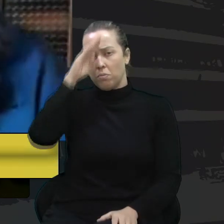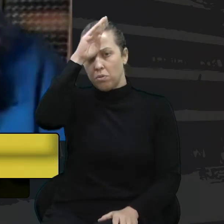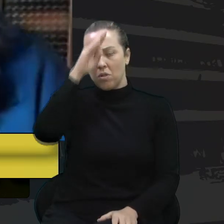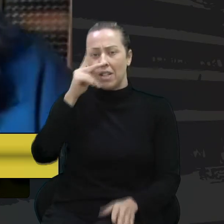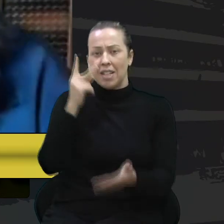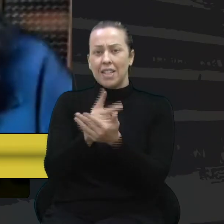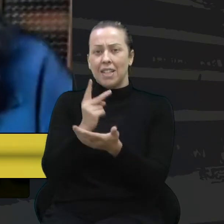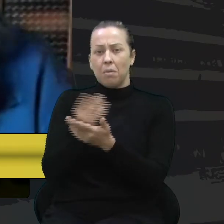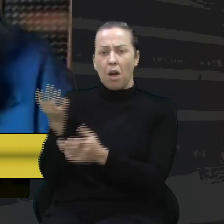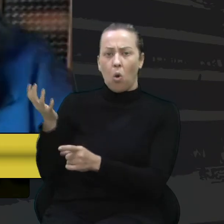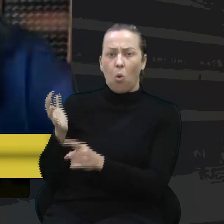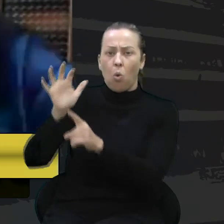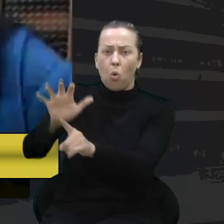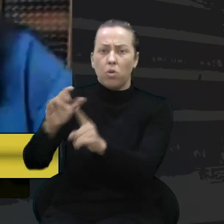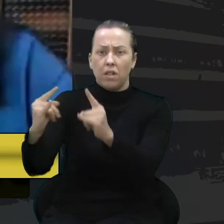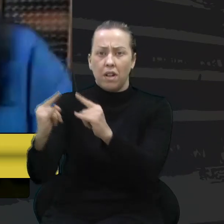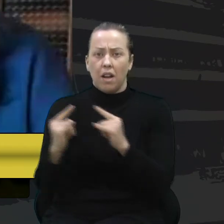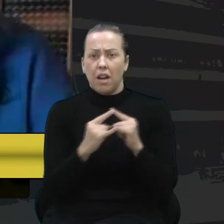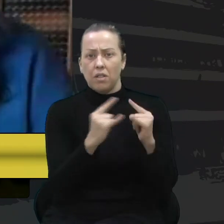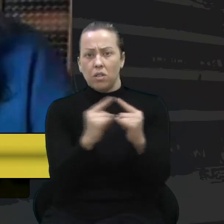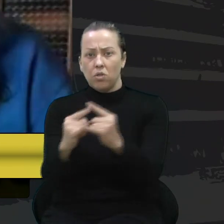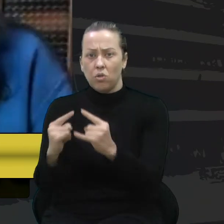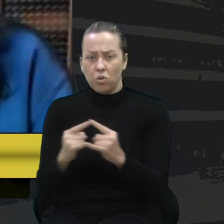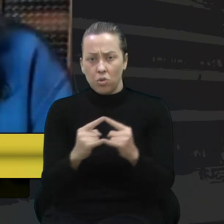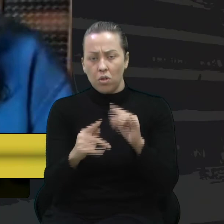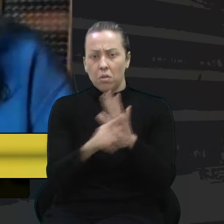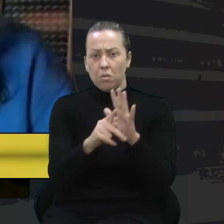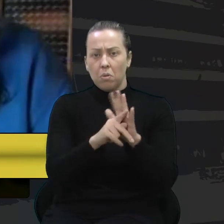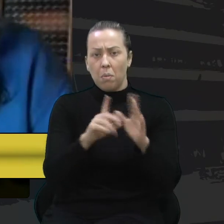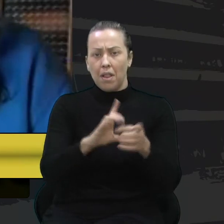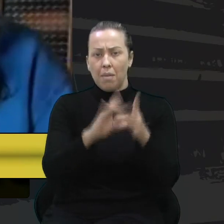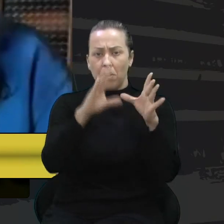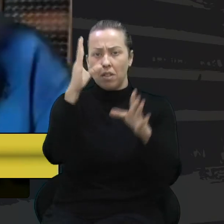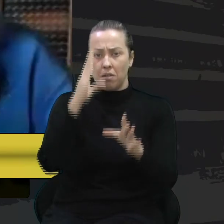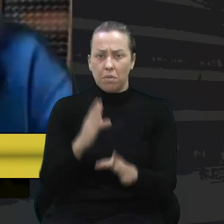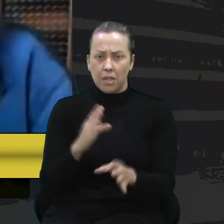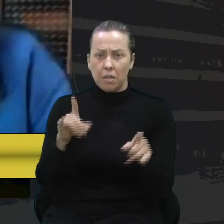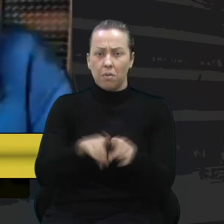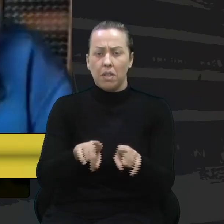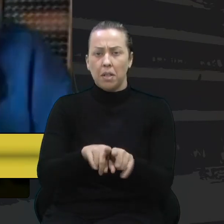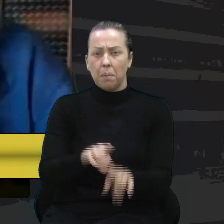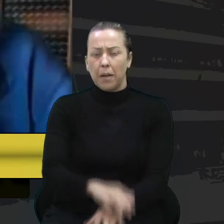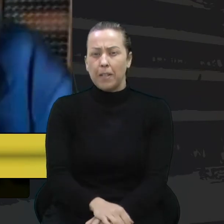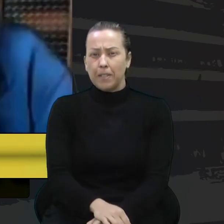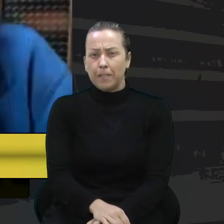suas instituições, as instituições democráticas do Brasil, e ainda